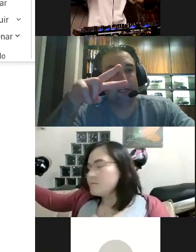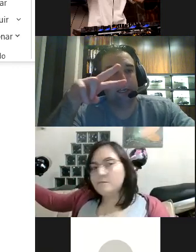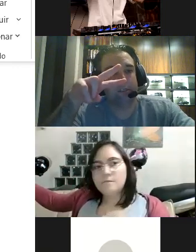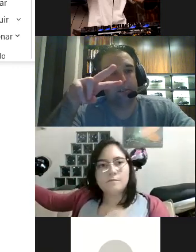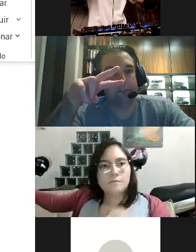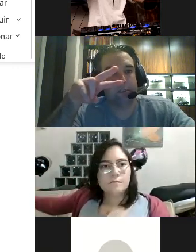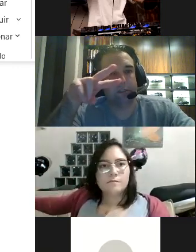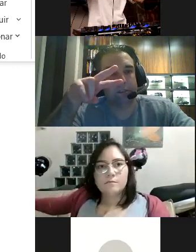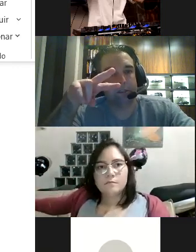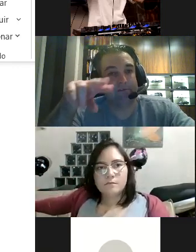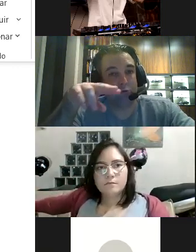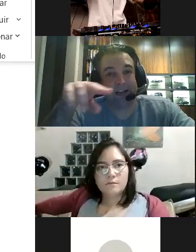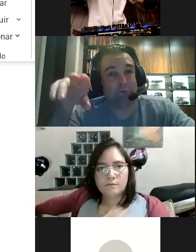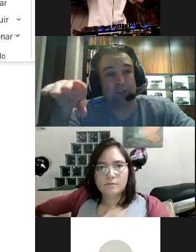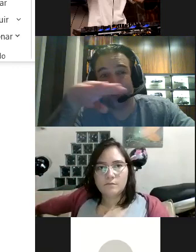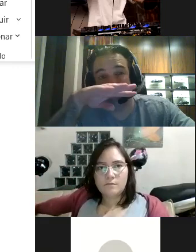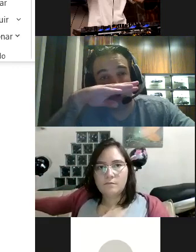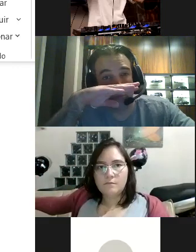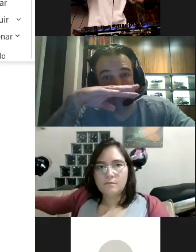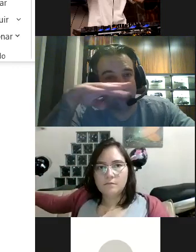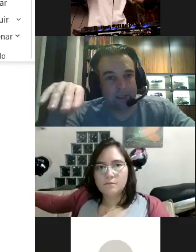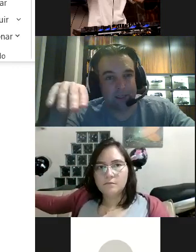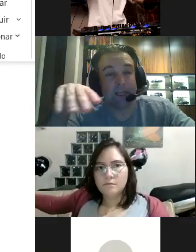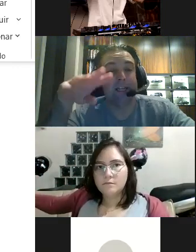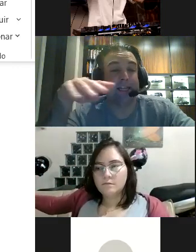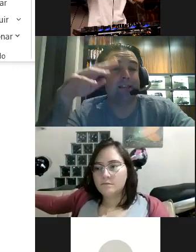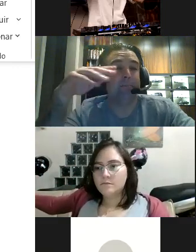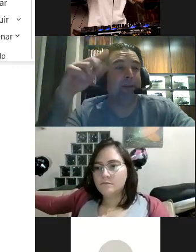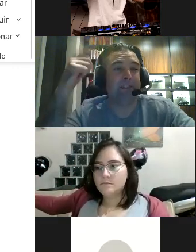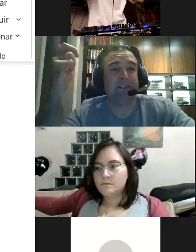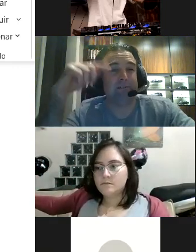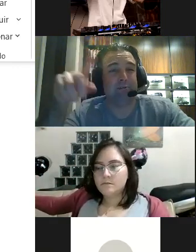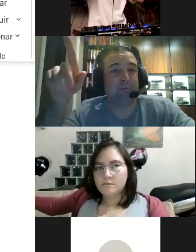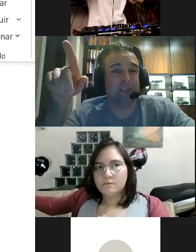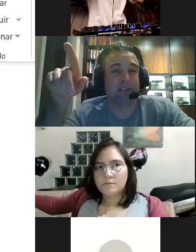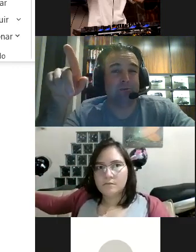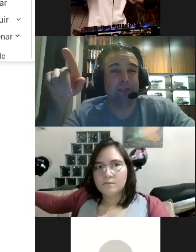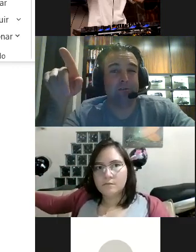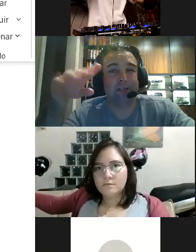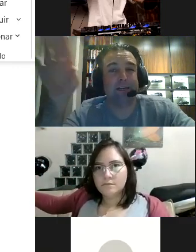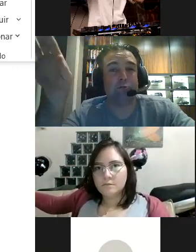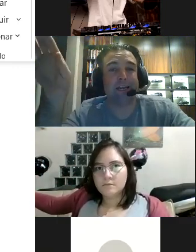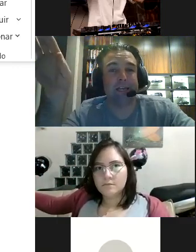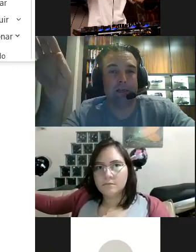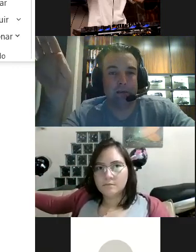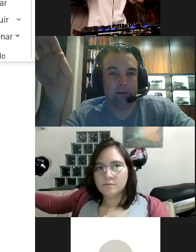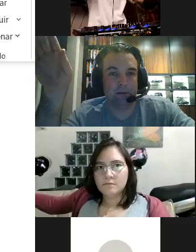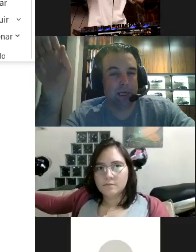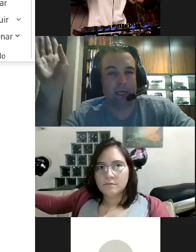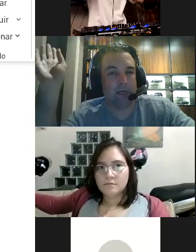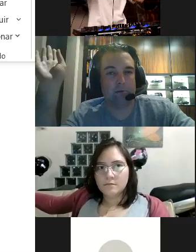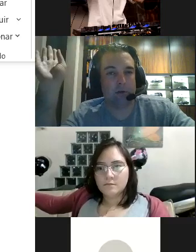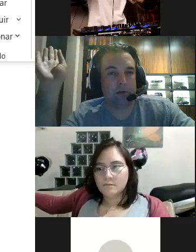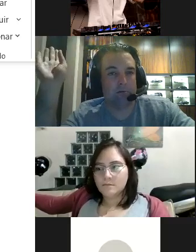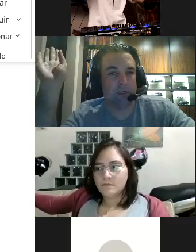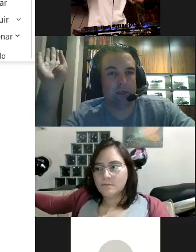2 cidades. Evacuaram, tiraram todo mundo das cidades. Pense em evacuar uma cidade no Brasil, metade não sai. É